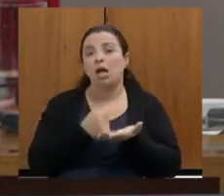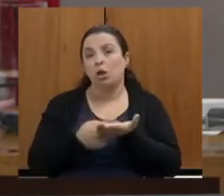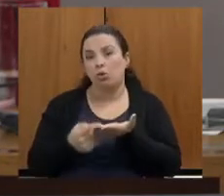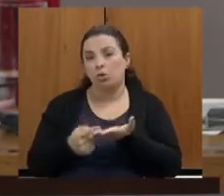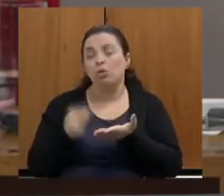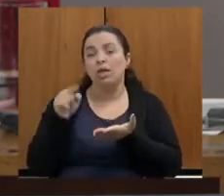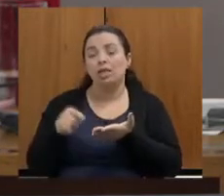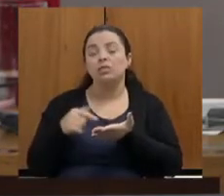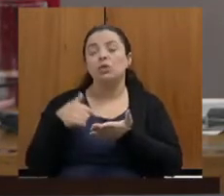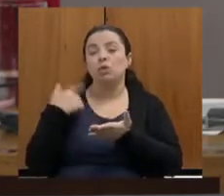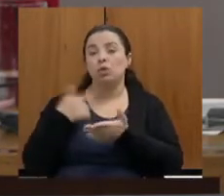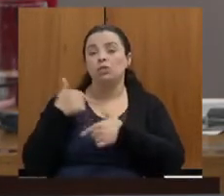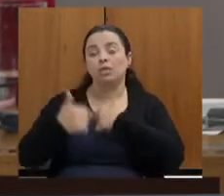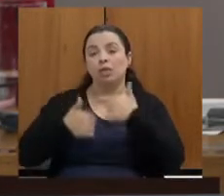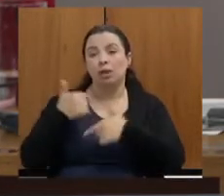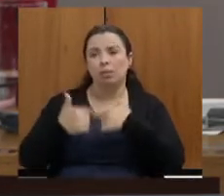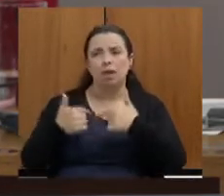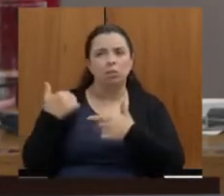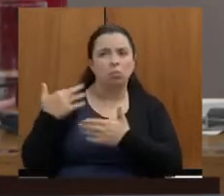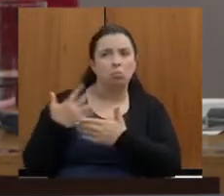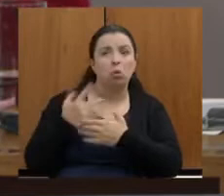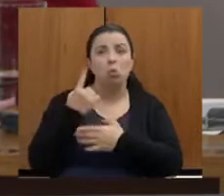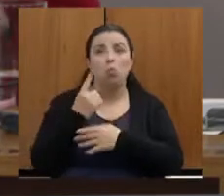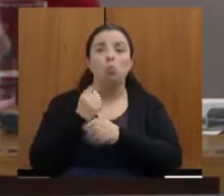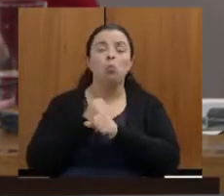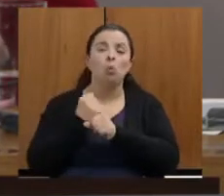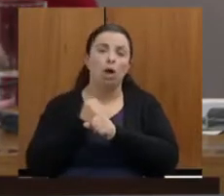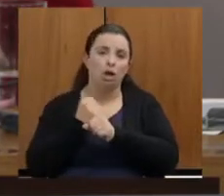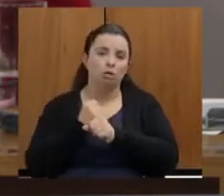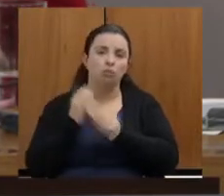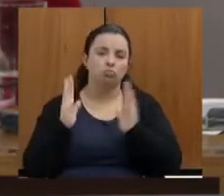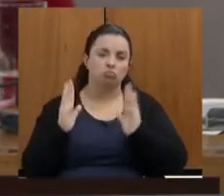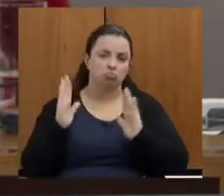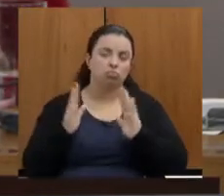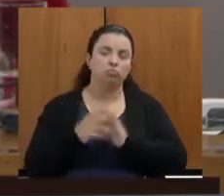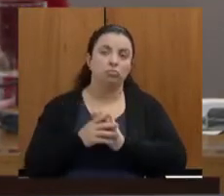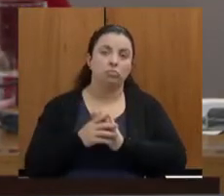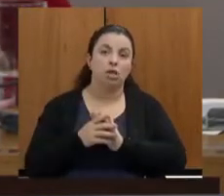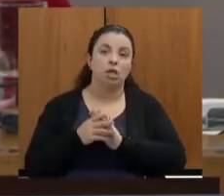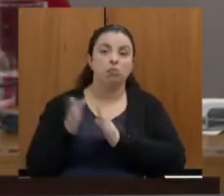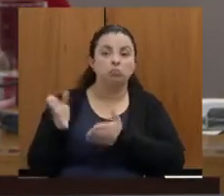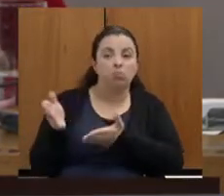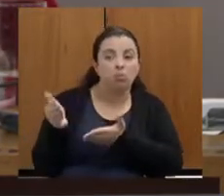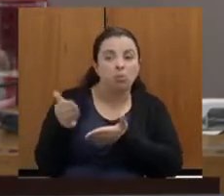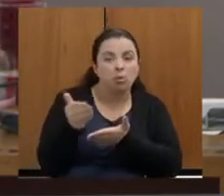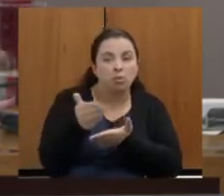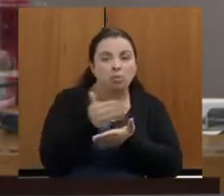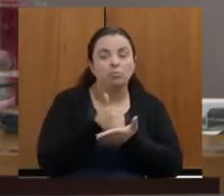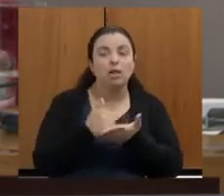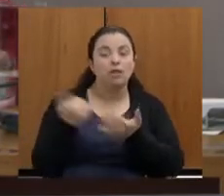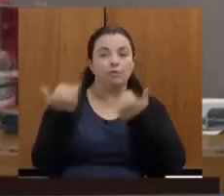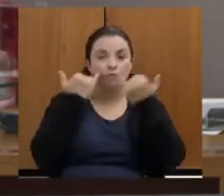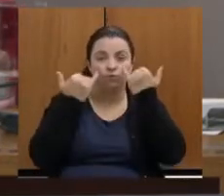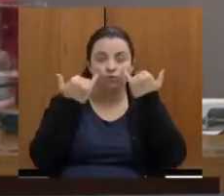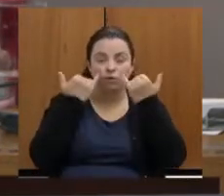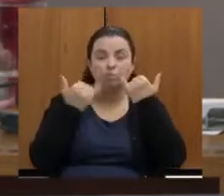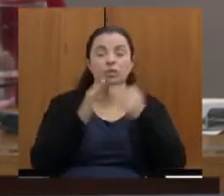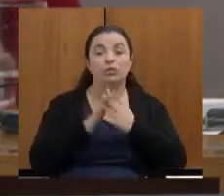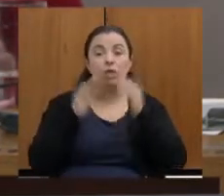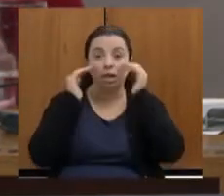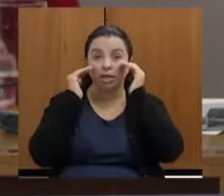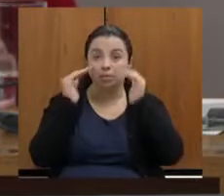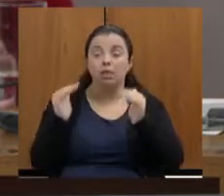fizemos aí durante quase um ano escutando levando em consideração e principalmente no relatório